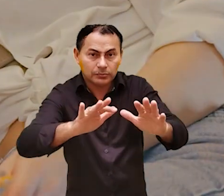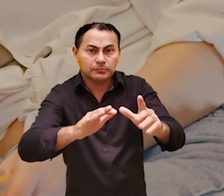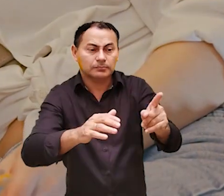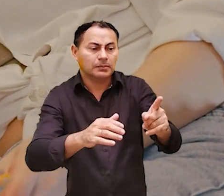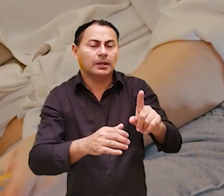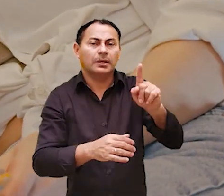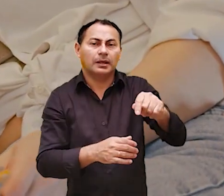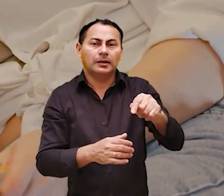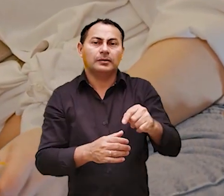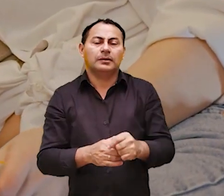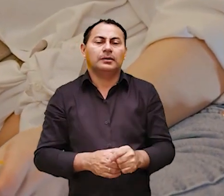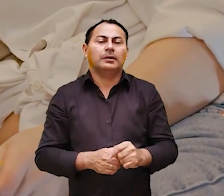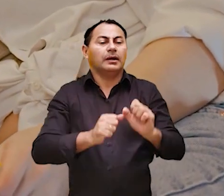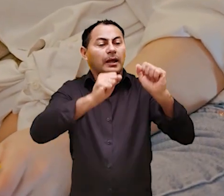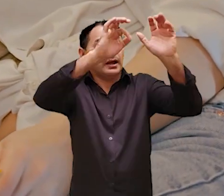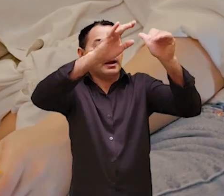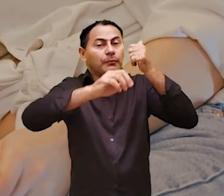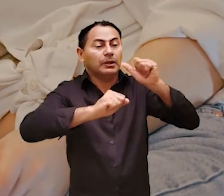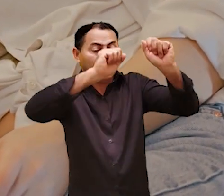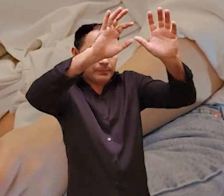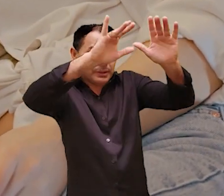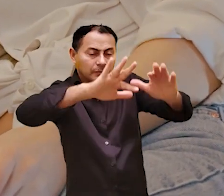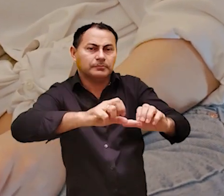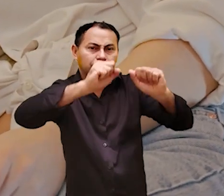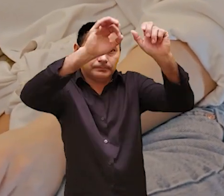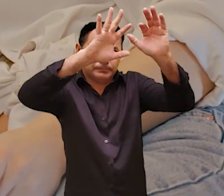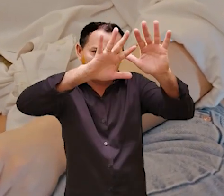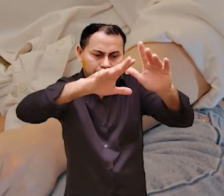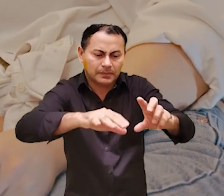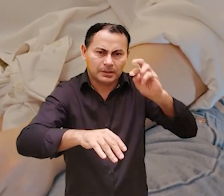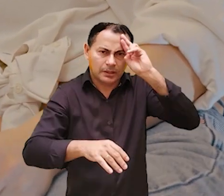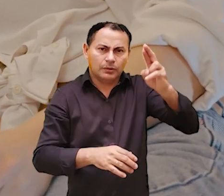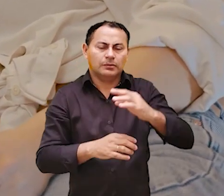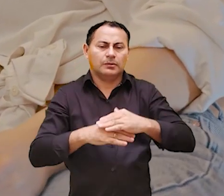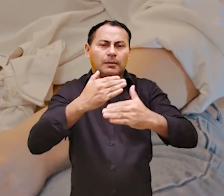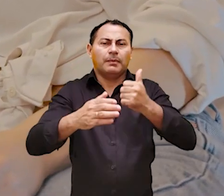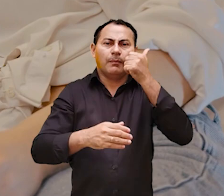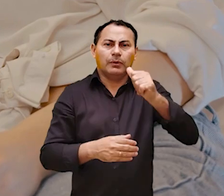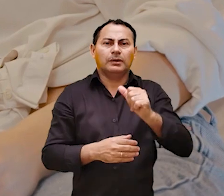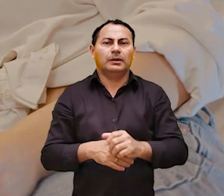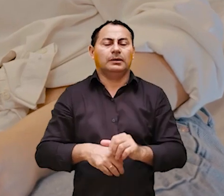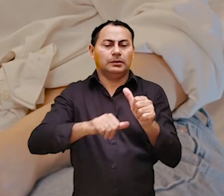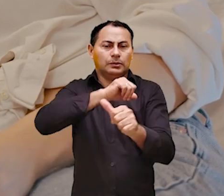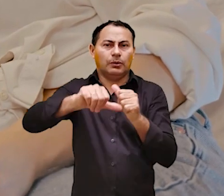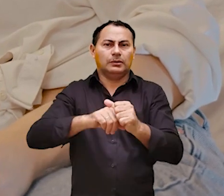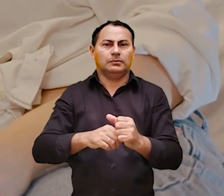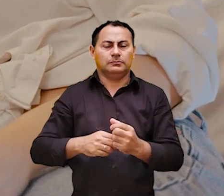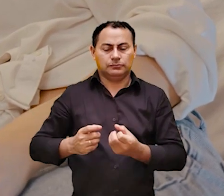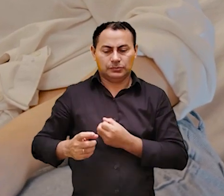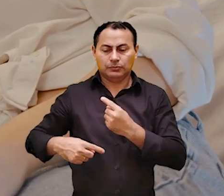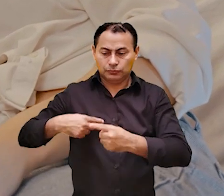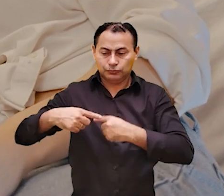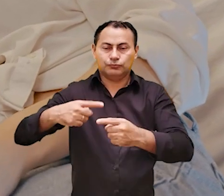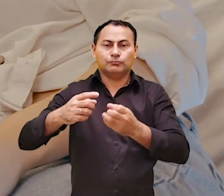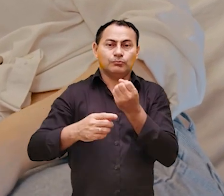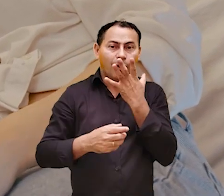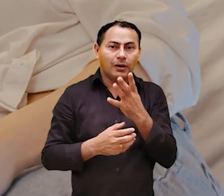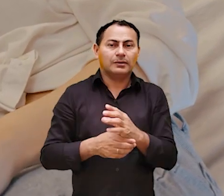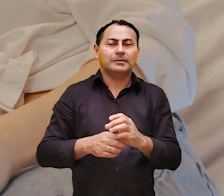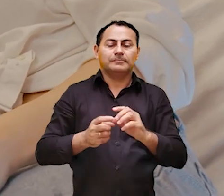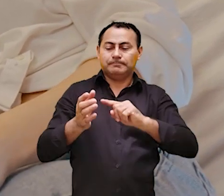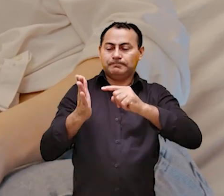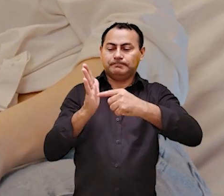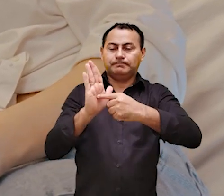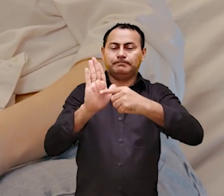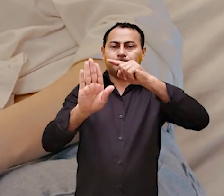abençoado, é abençoada. As bênçãos do Senhor passam do homem para a mulher e ela torna-se frutífera.